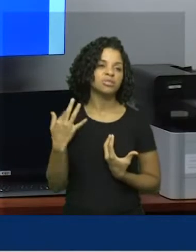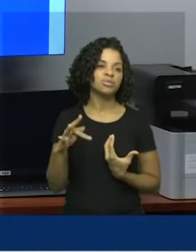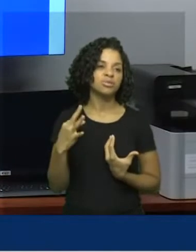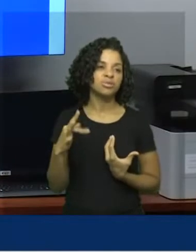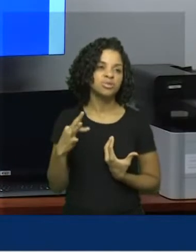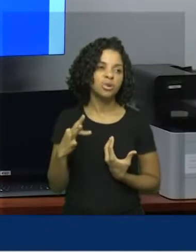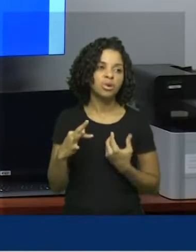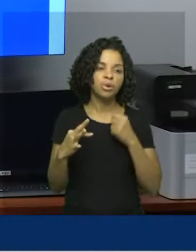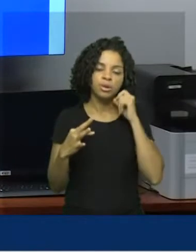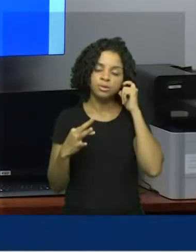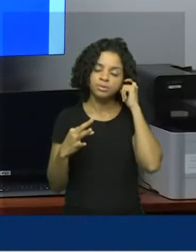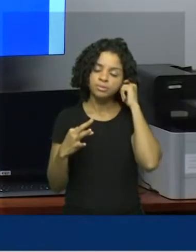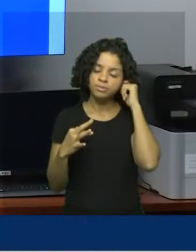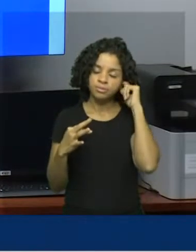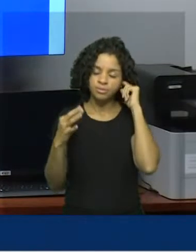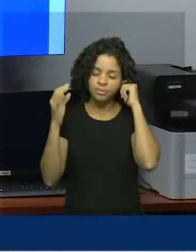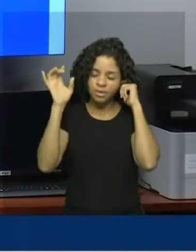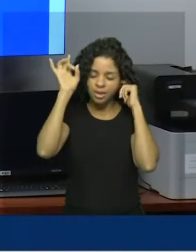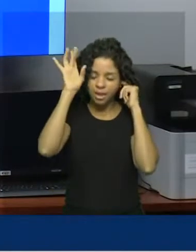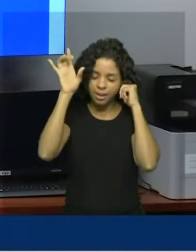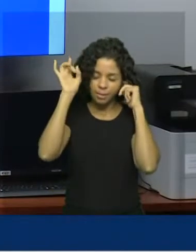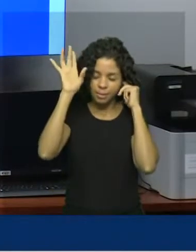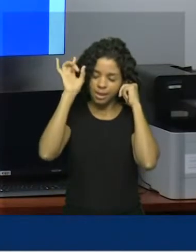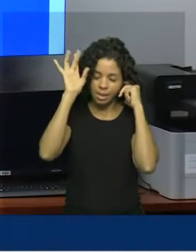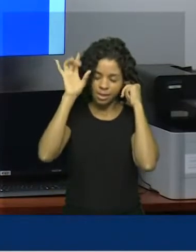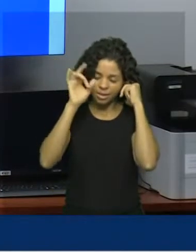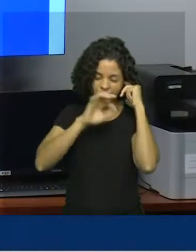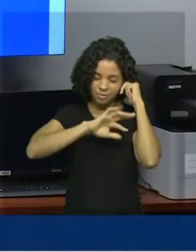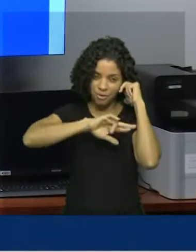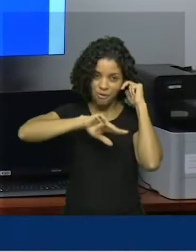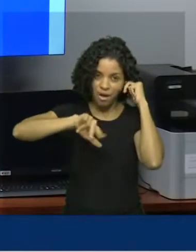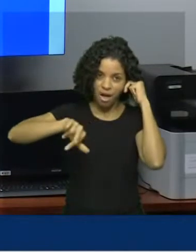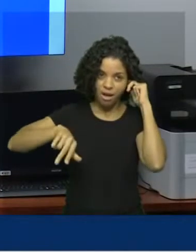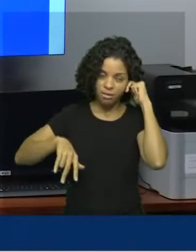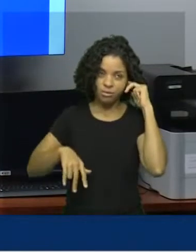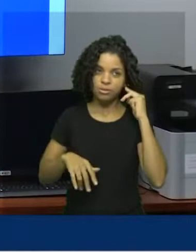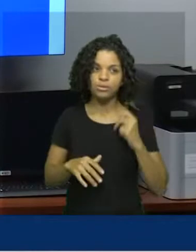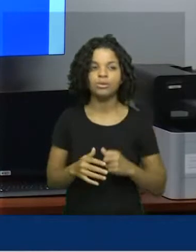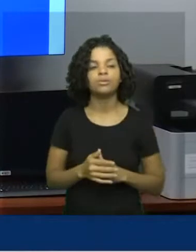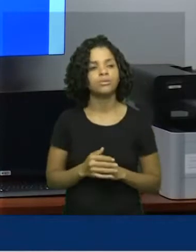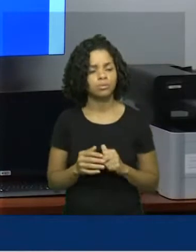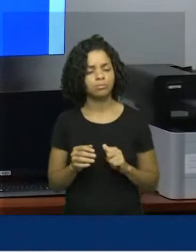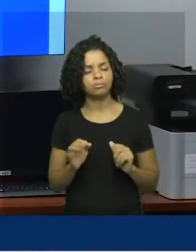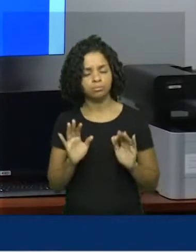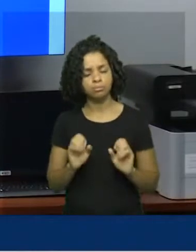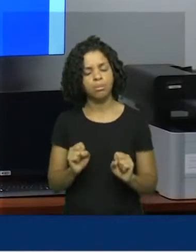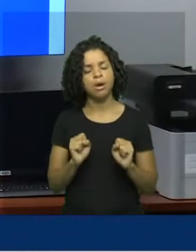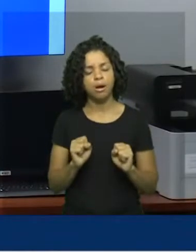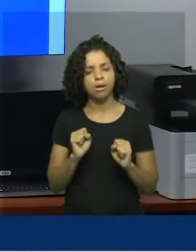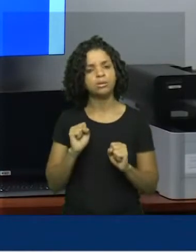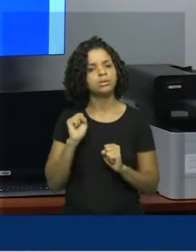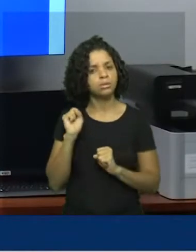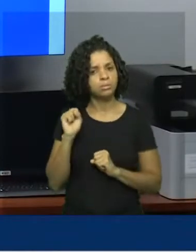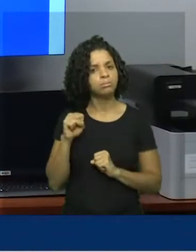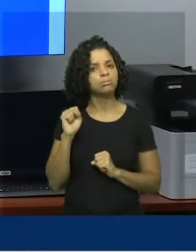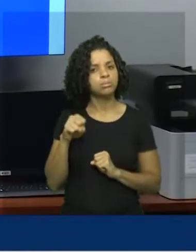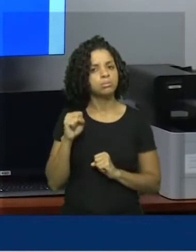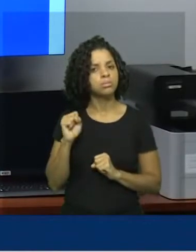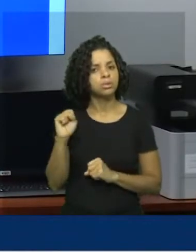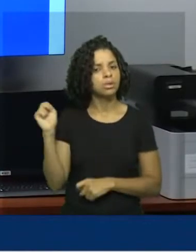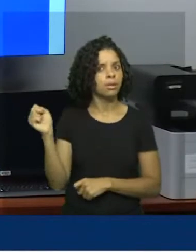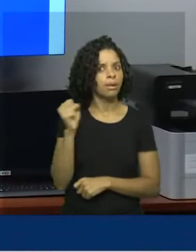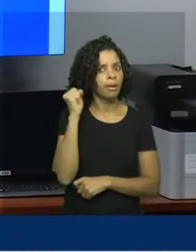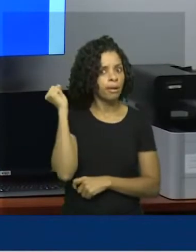fibromialgia juvenil, dor de cabeça, dentre outros sintomas mais, que podem ser, inclusive, graves já nessa faixa